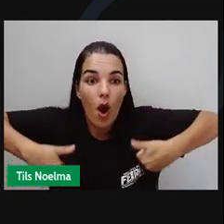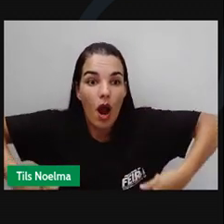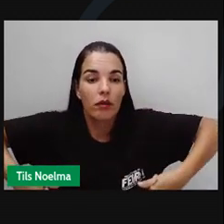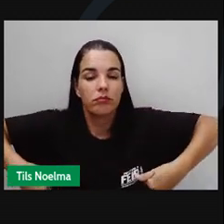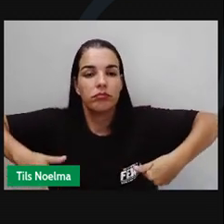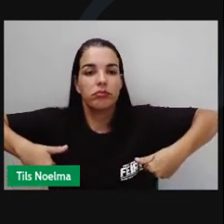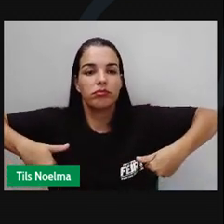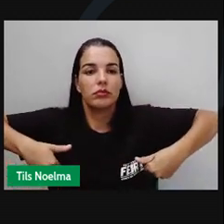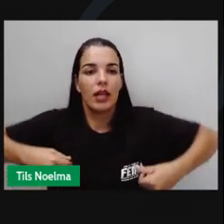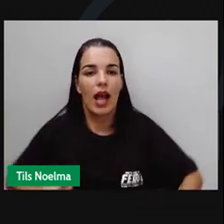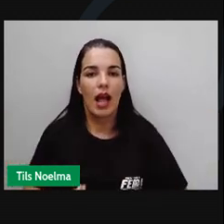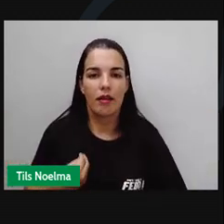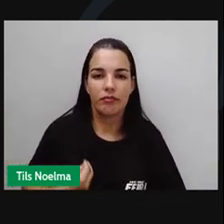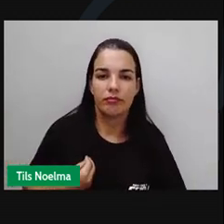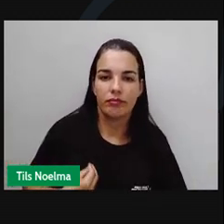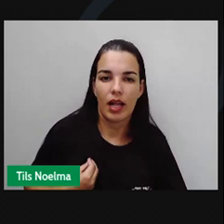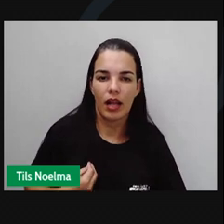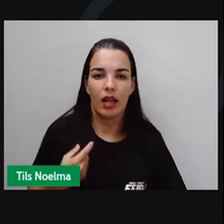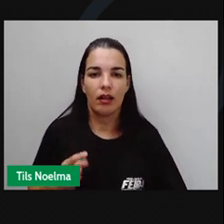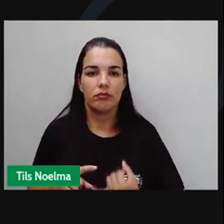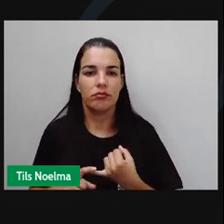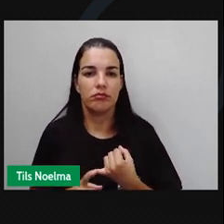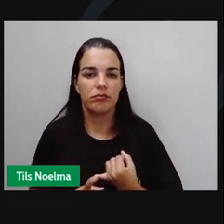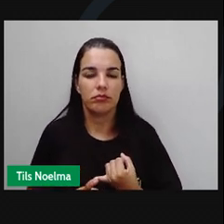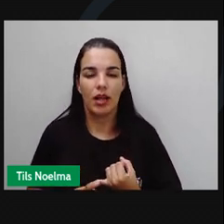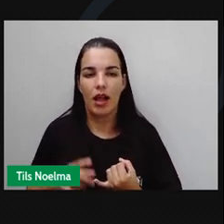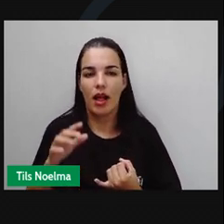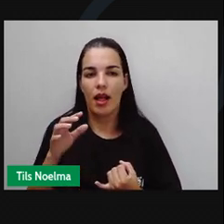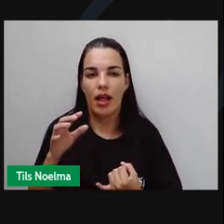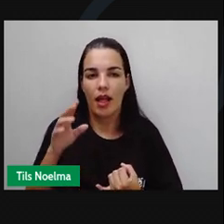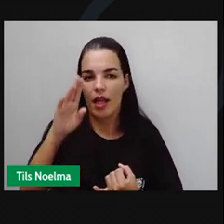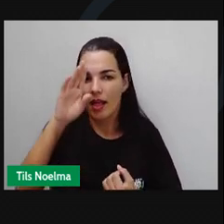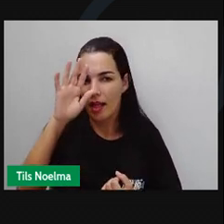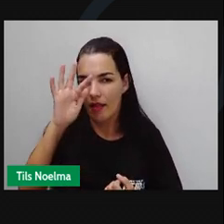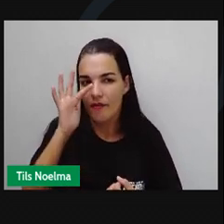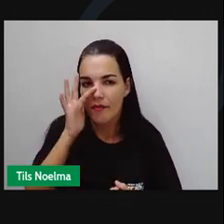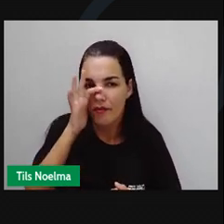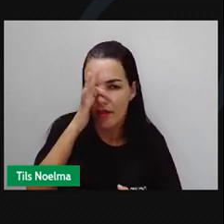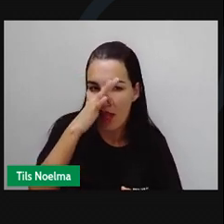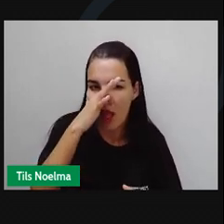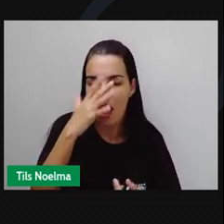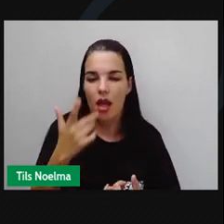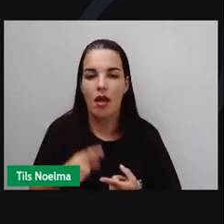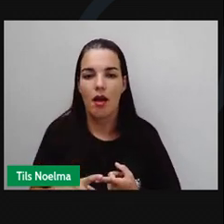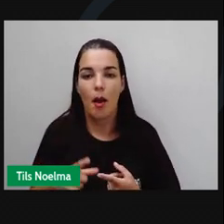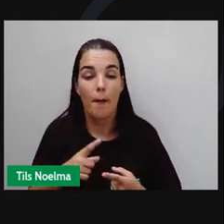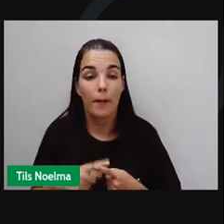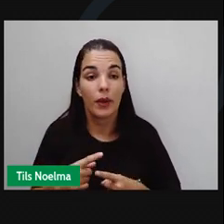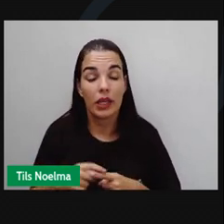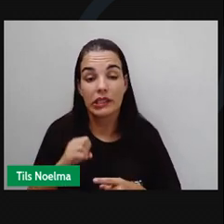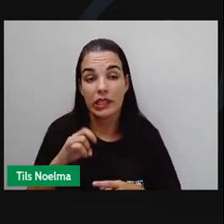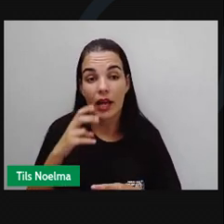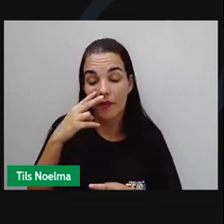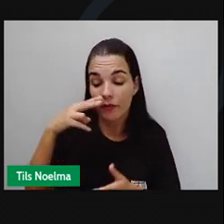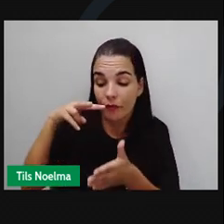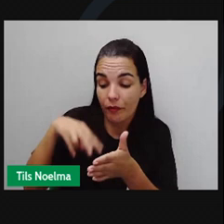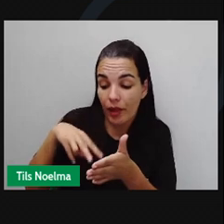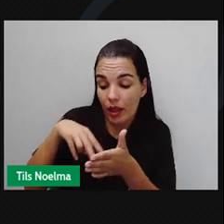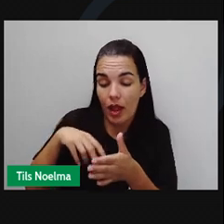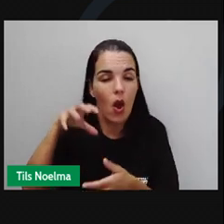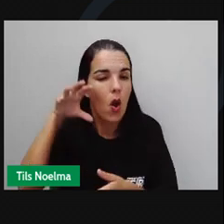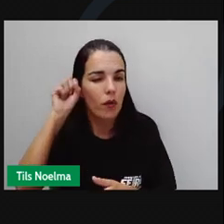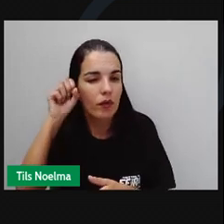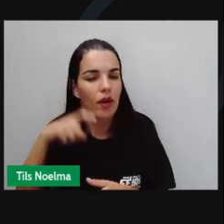esses valores para as nossas vidas, porque quando ouvimos uma história, também vivemos um pouco daquilo que ouvimos,